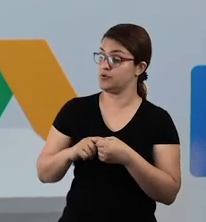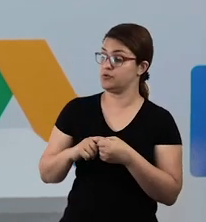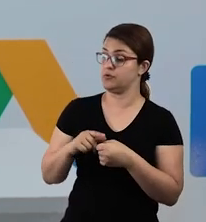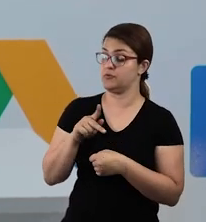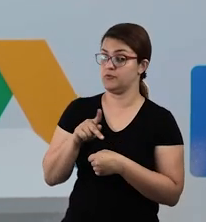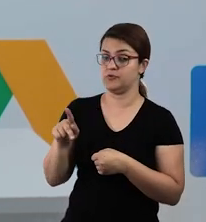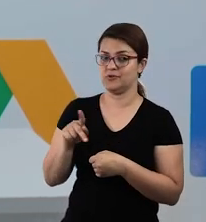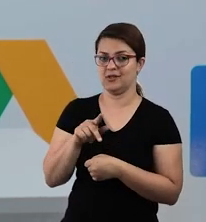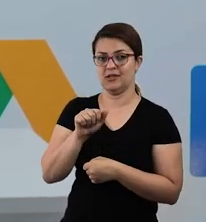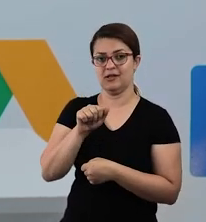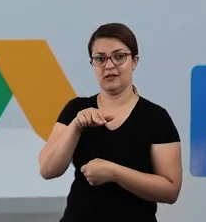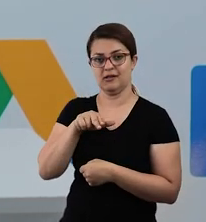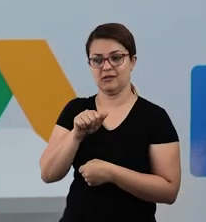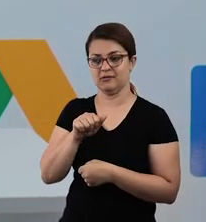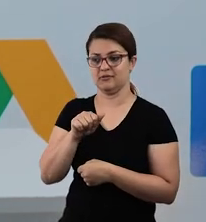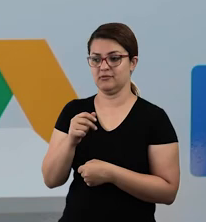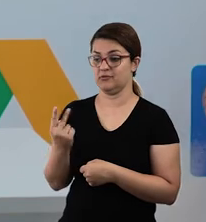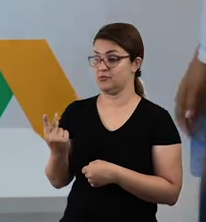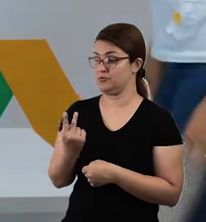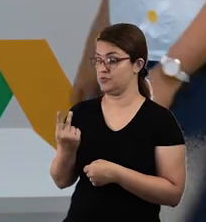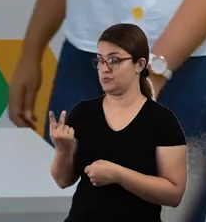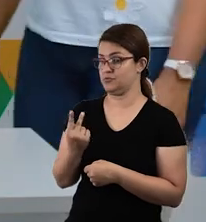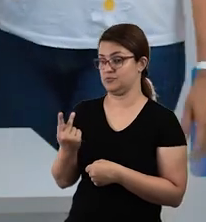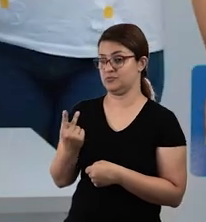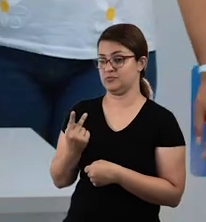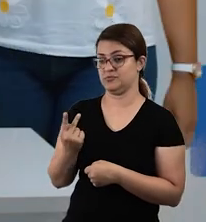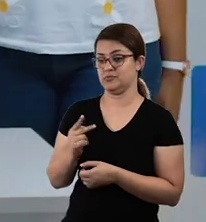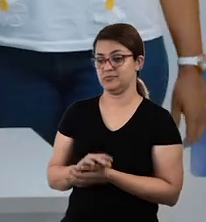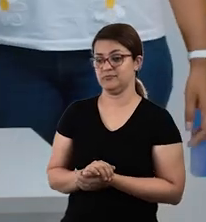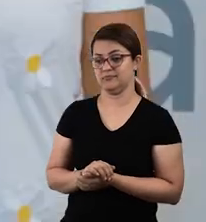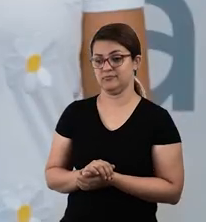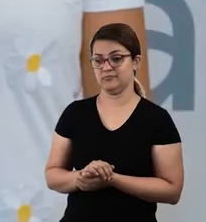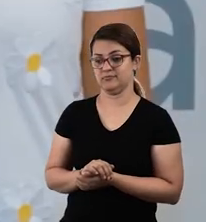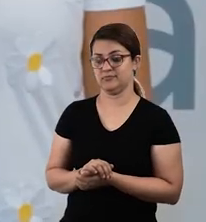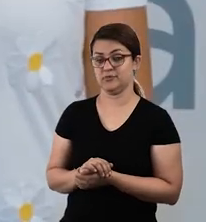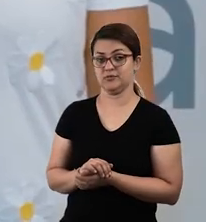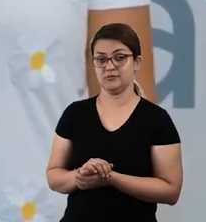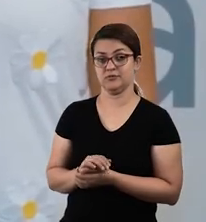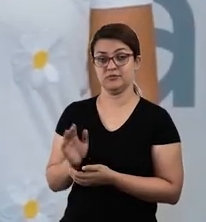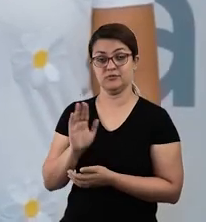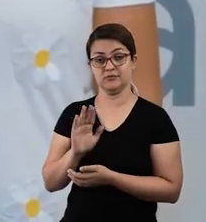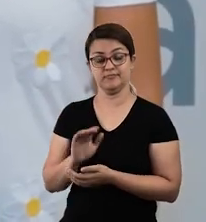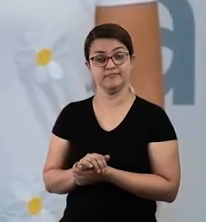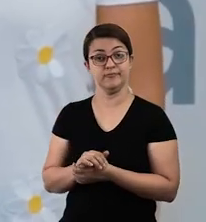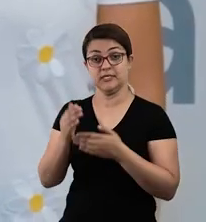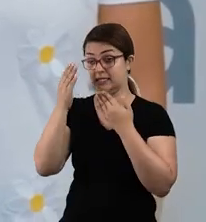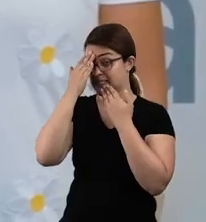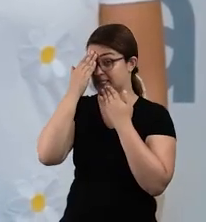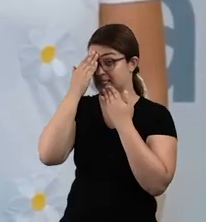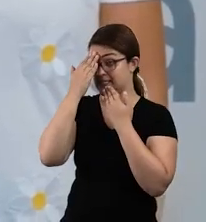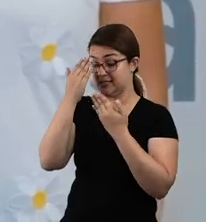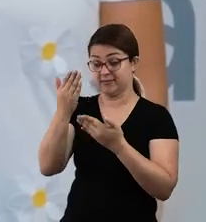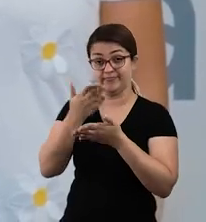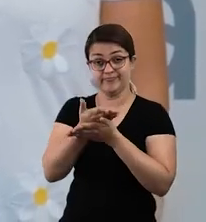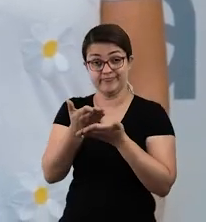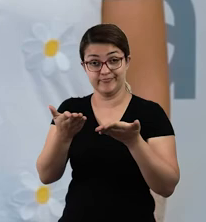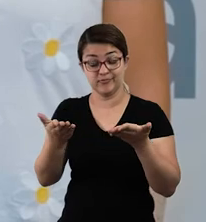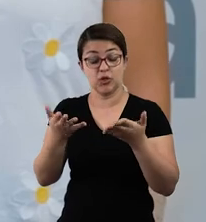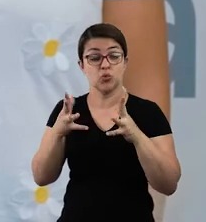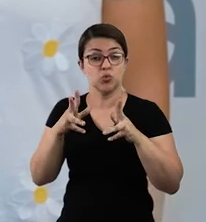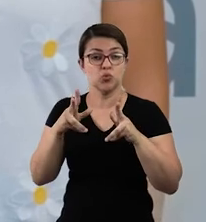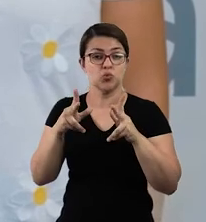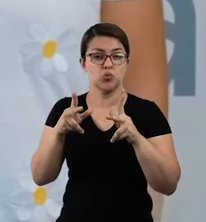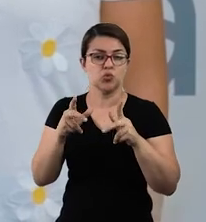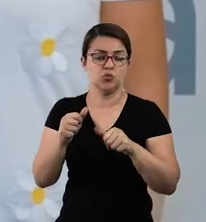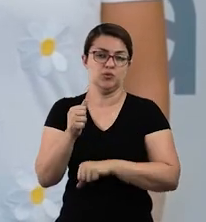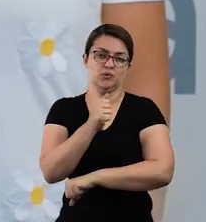a professora Ana para nós nos despedirmos de vocês. Eu quero agradecer, em primeiro lugar, a todos que